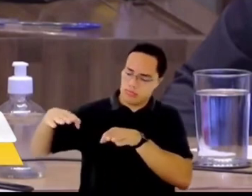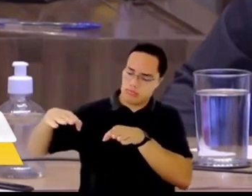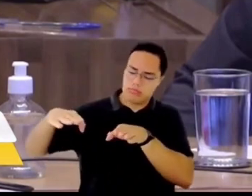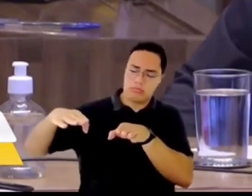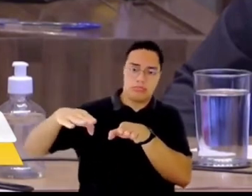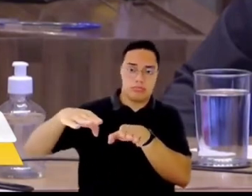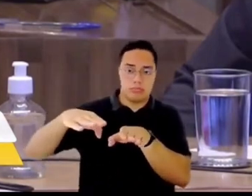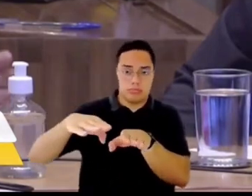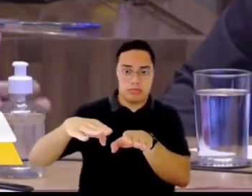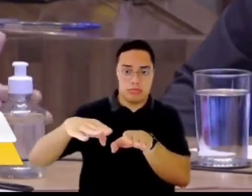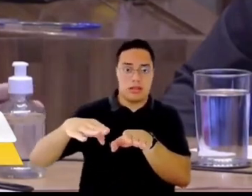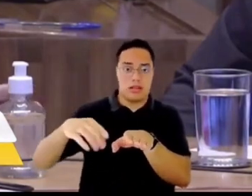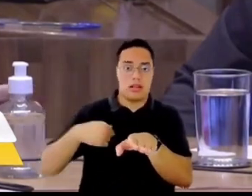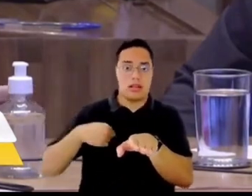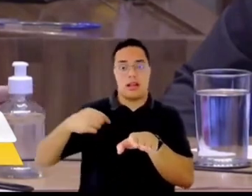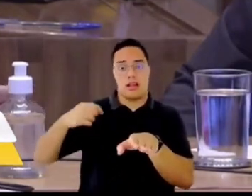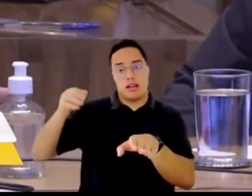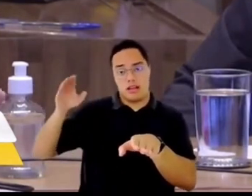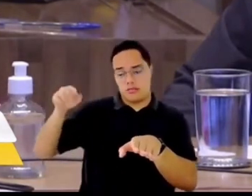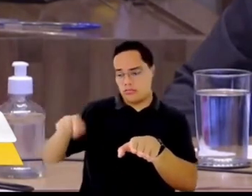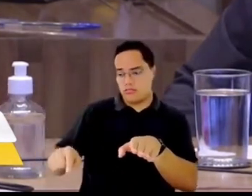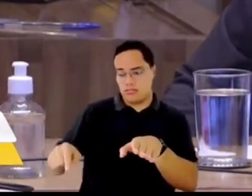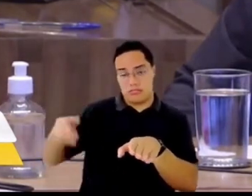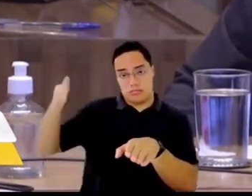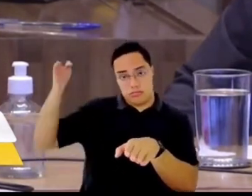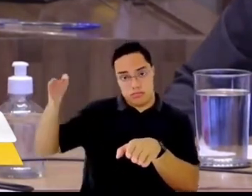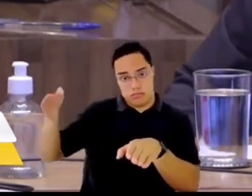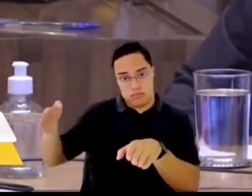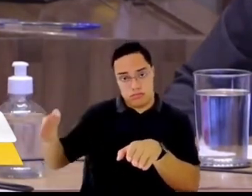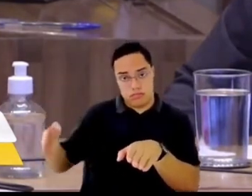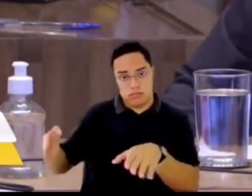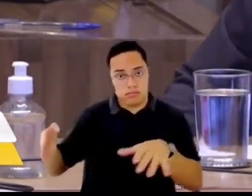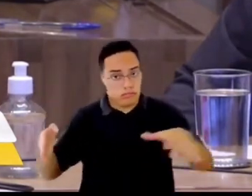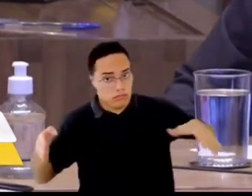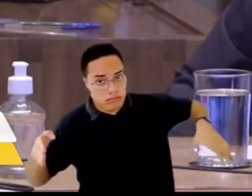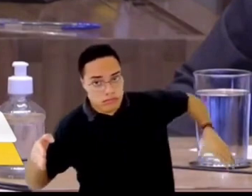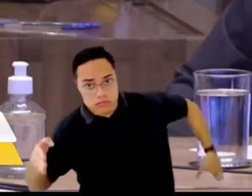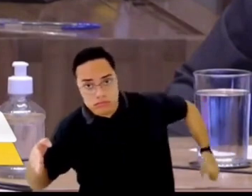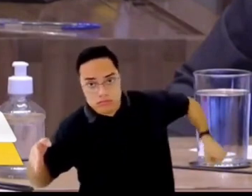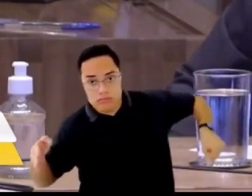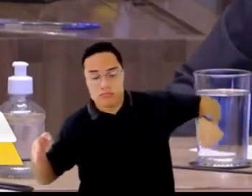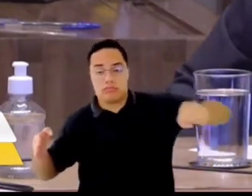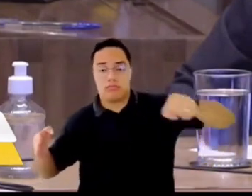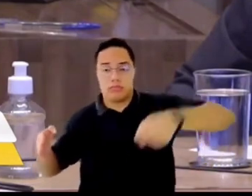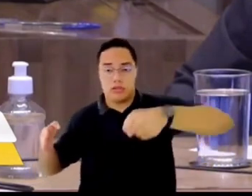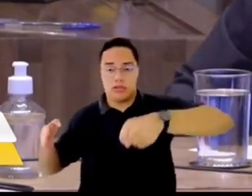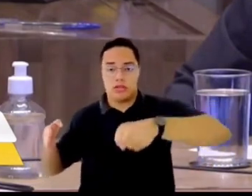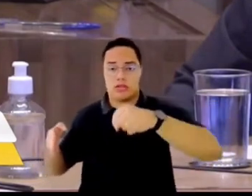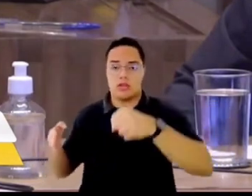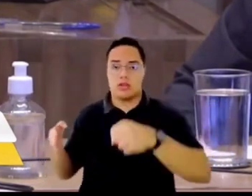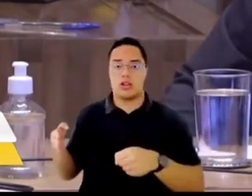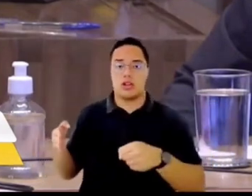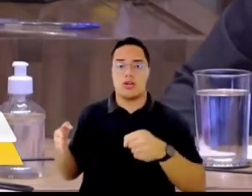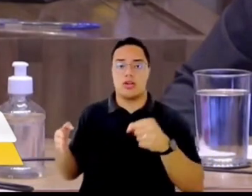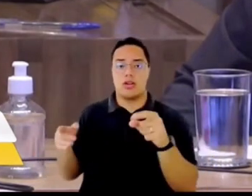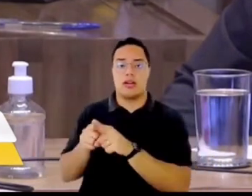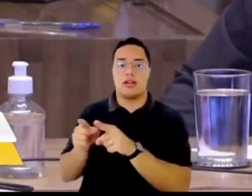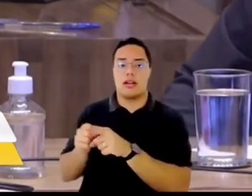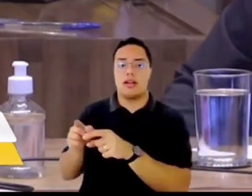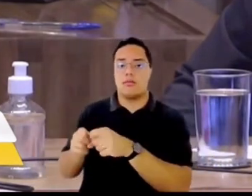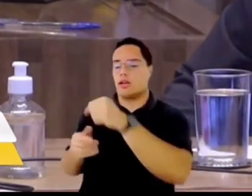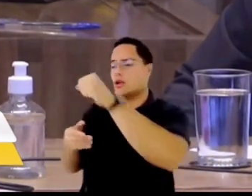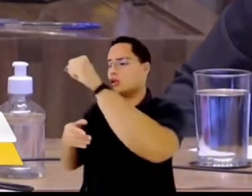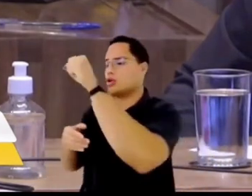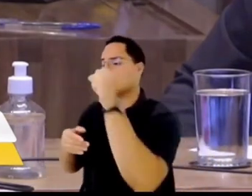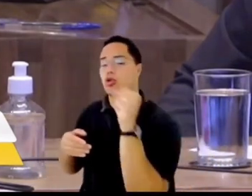traseiro, tirou uma caixa, ele colocou parte do corpo fora e colocou, alcançou e jogou em